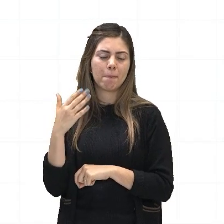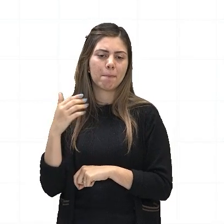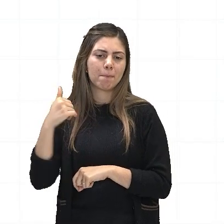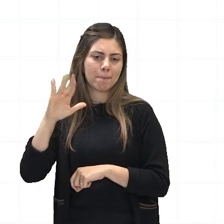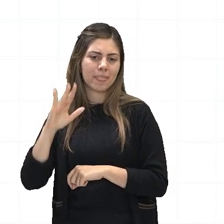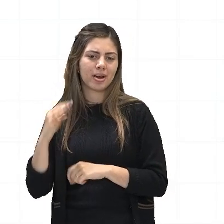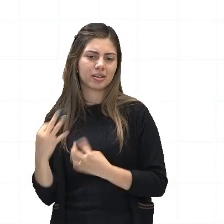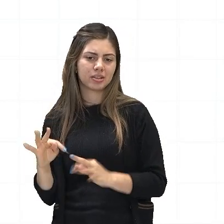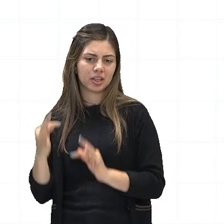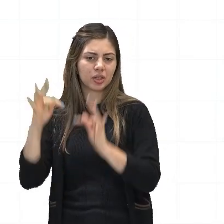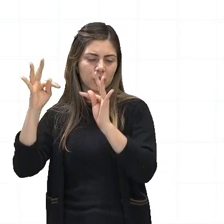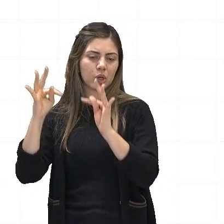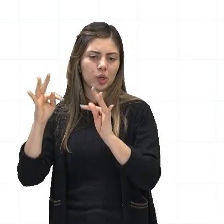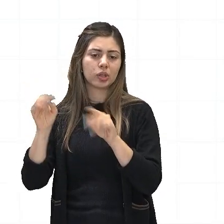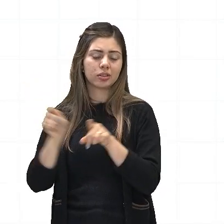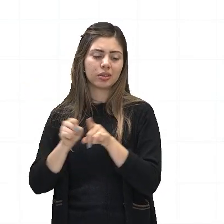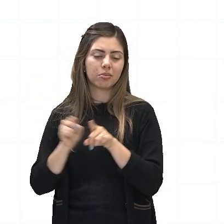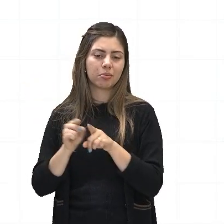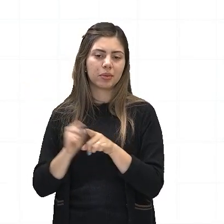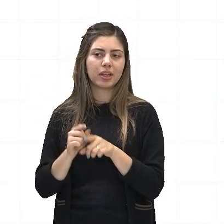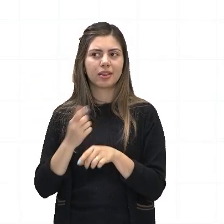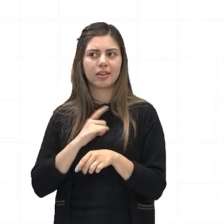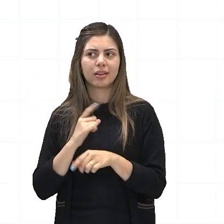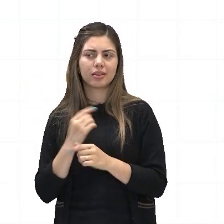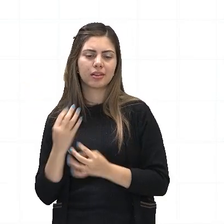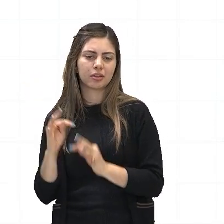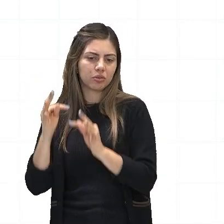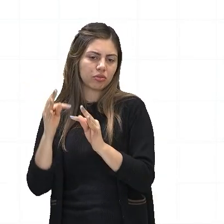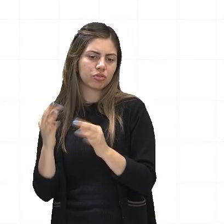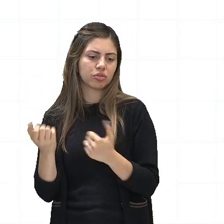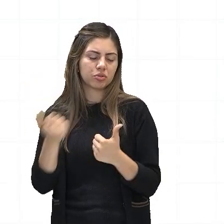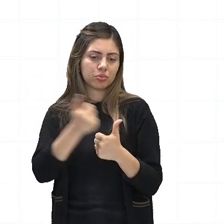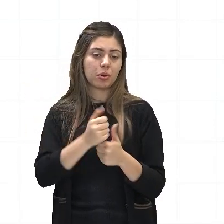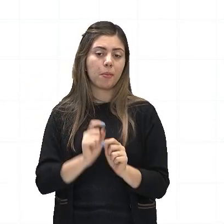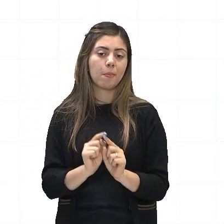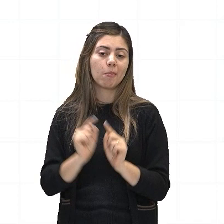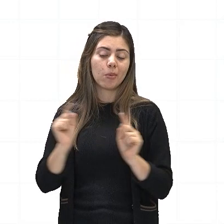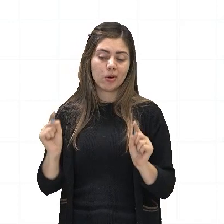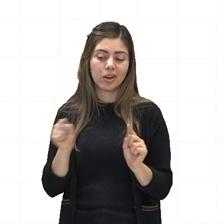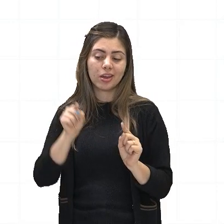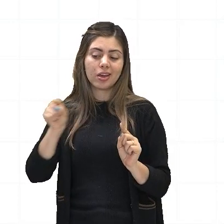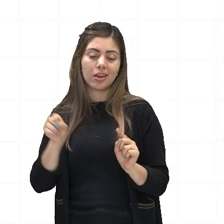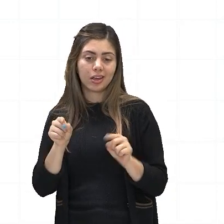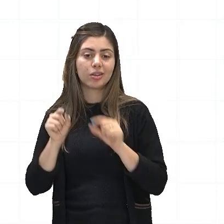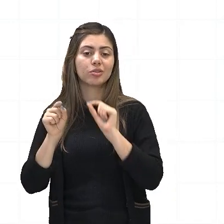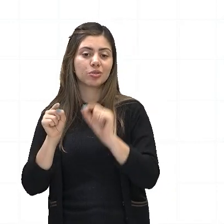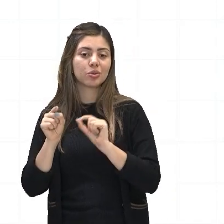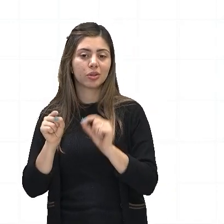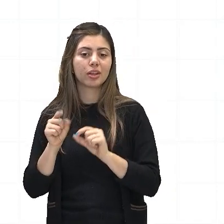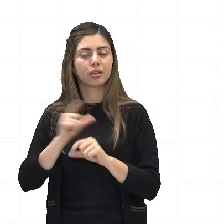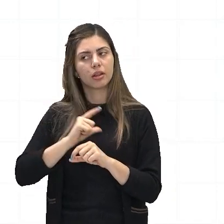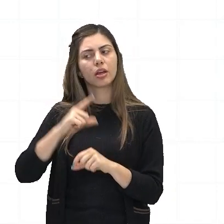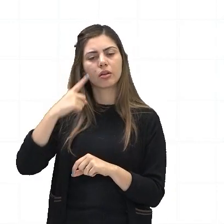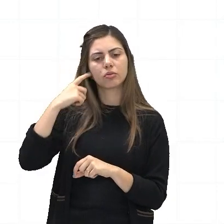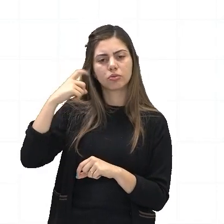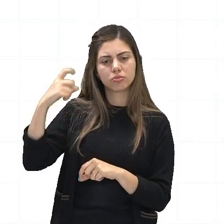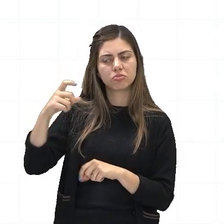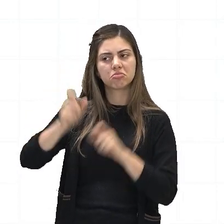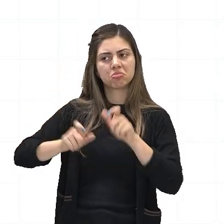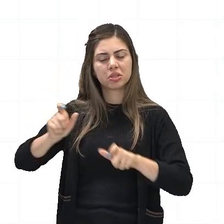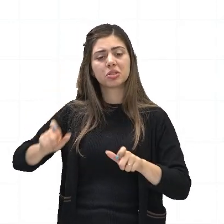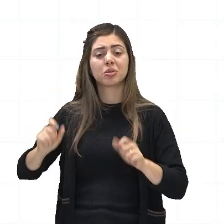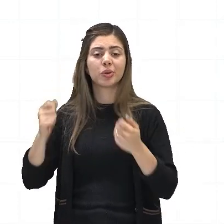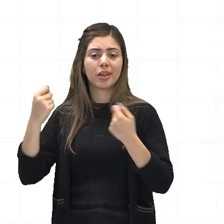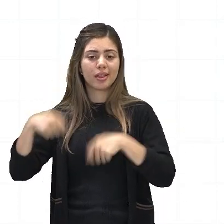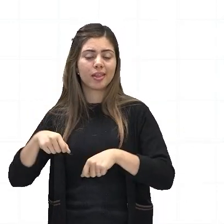às vezes até sendo substituído aí por outra tecnologia, mas ele vai trazer ali Também o som, né? As pessoas podem conectar